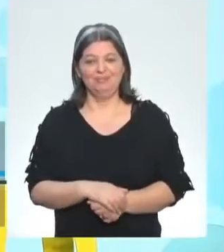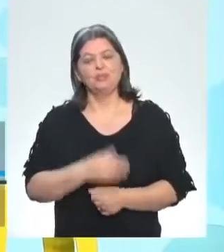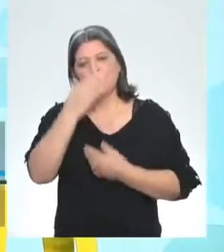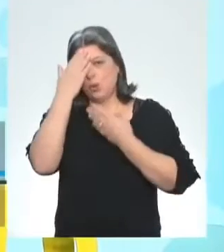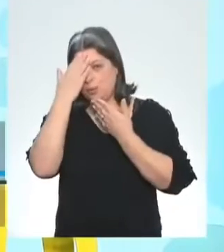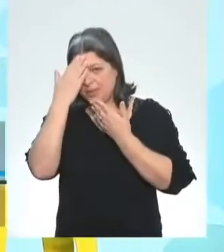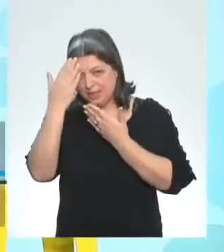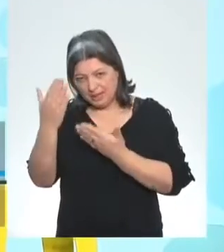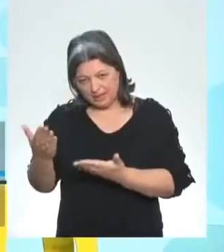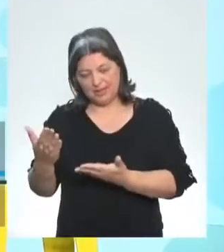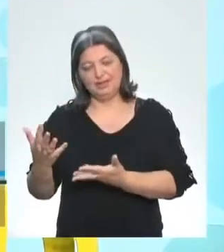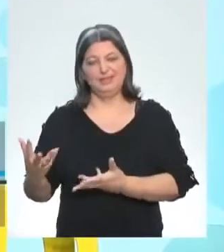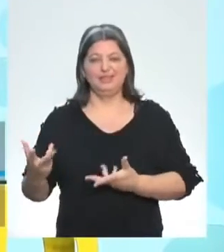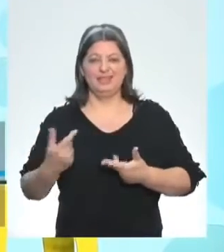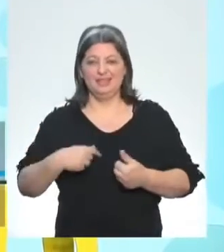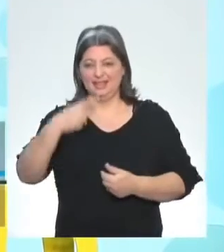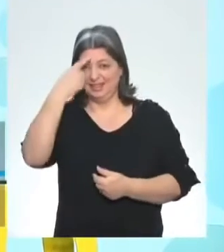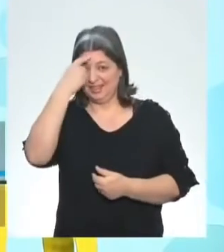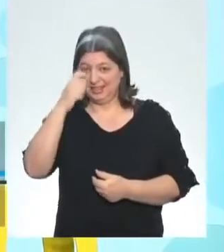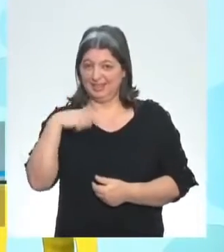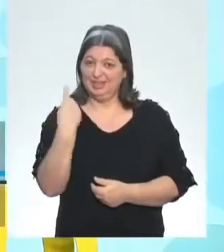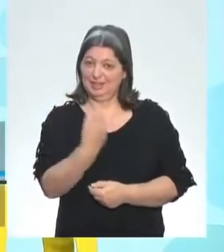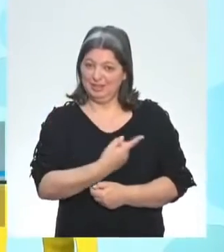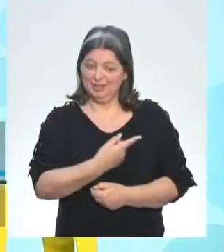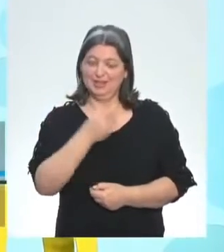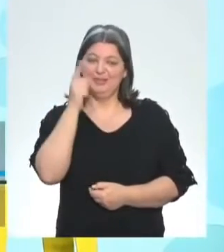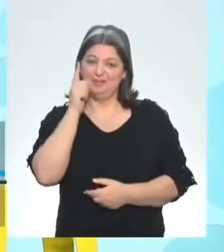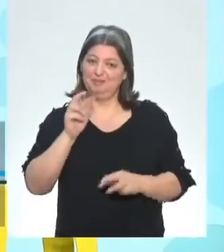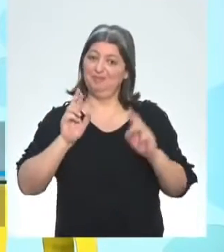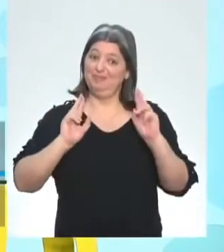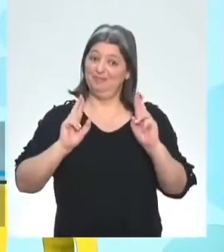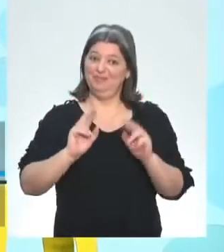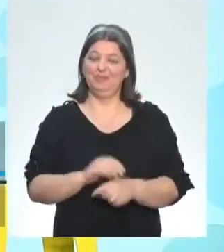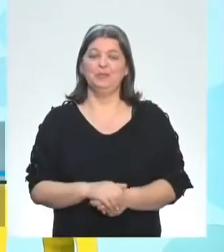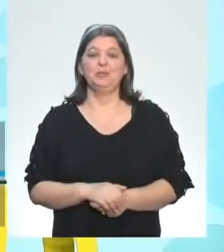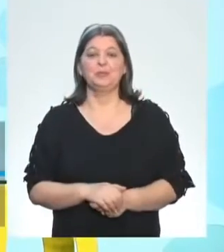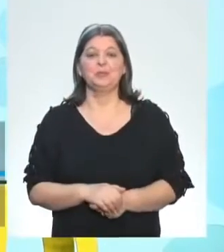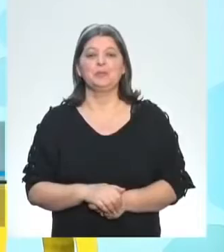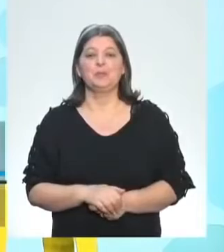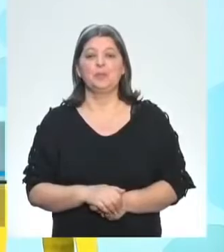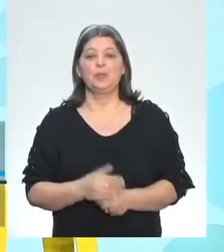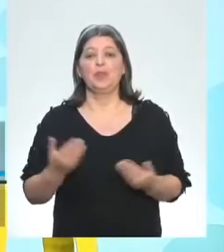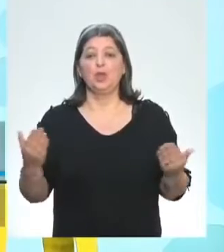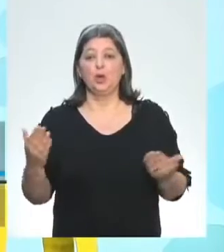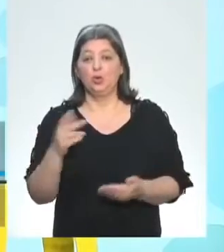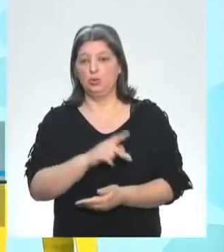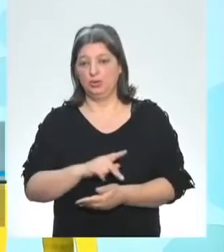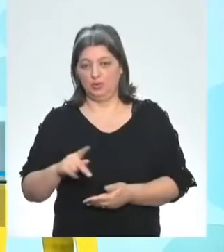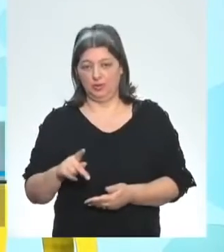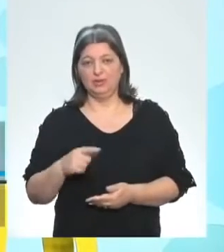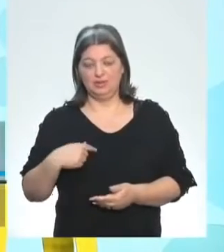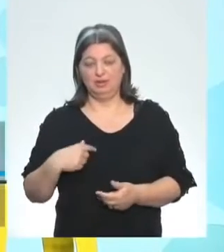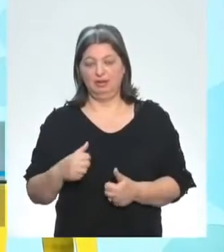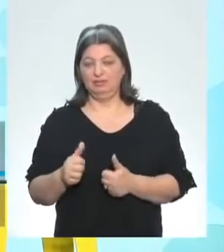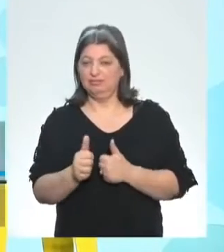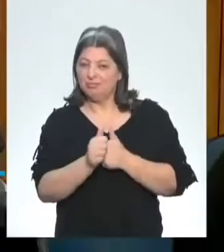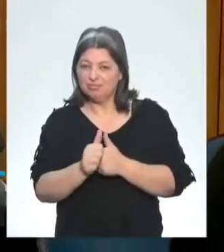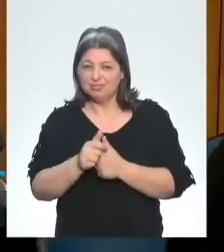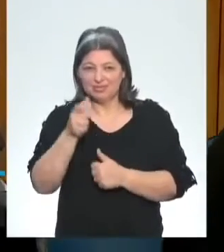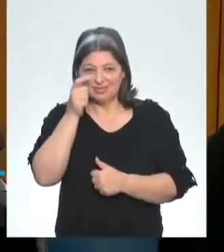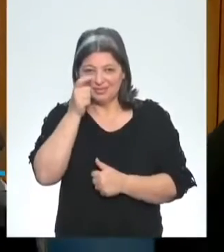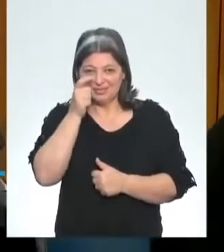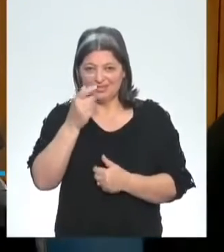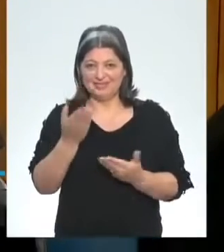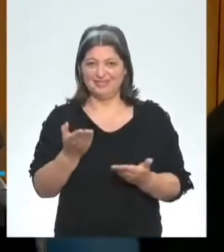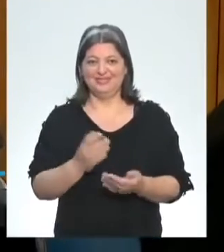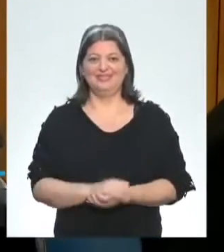aceitado essa ideia nossa aqui. Vamos ver se dá certo. Aplausos para você, Vitor. Hoje o nosso professor Osmar, ele está aqui acompanhando, tá? Ele está ali. Mostra o Osmar para a